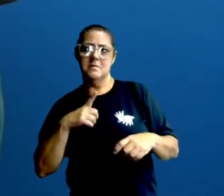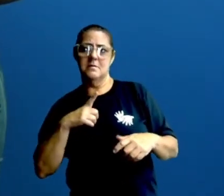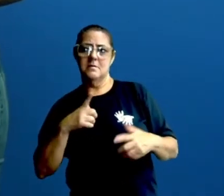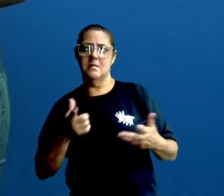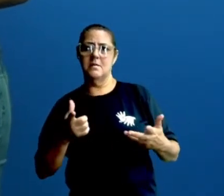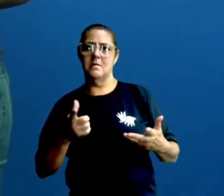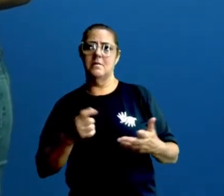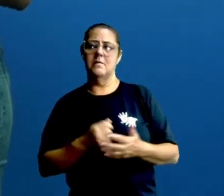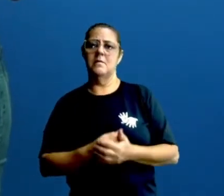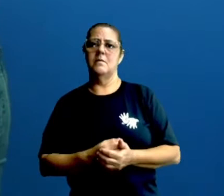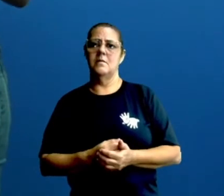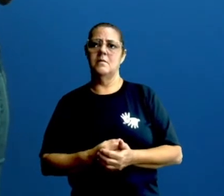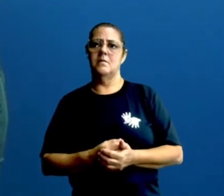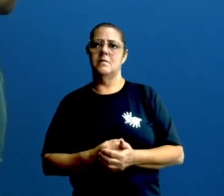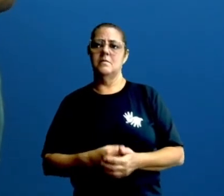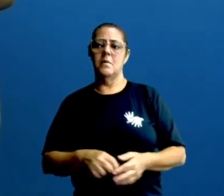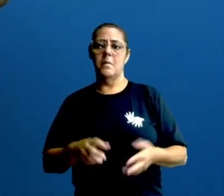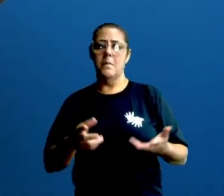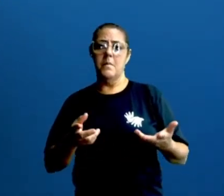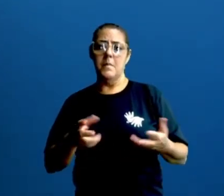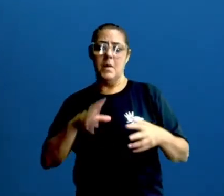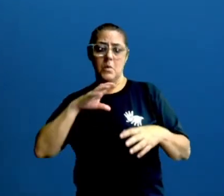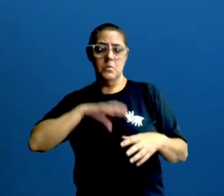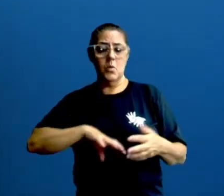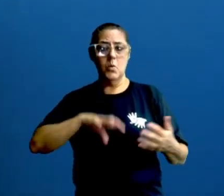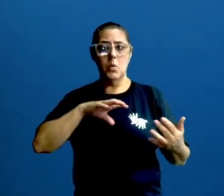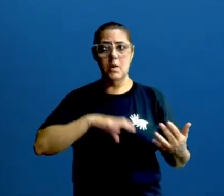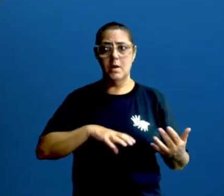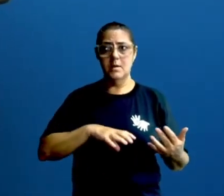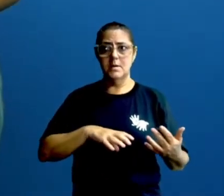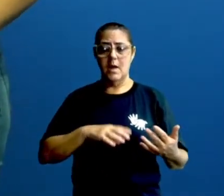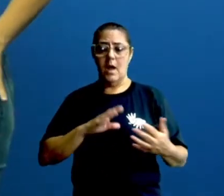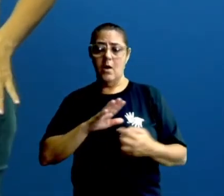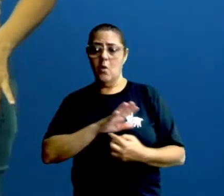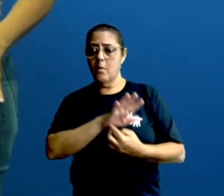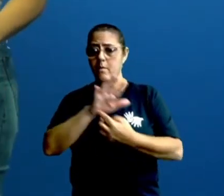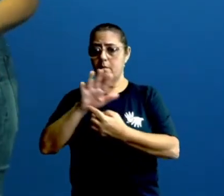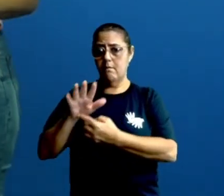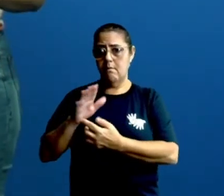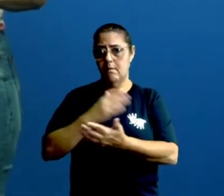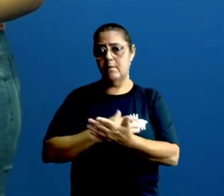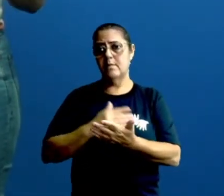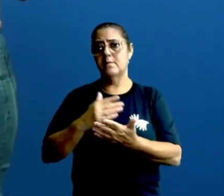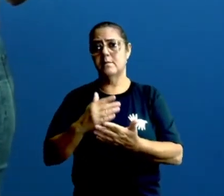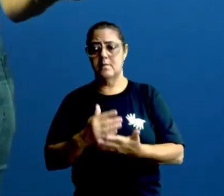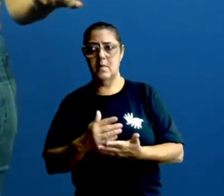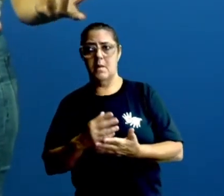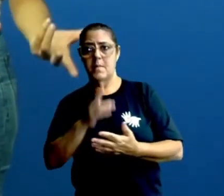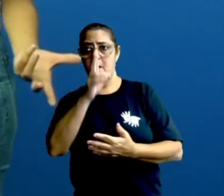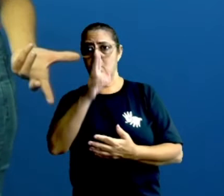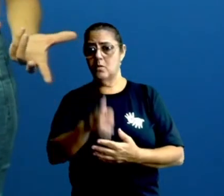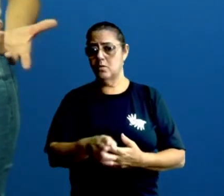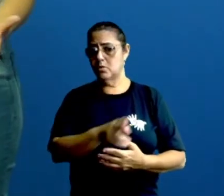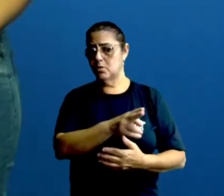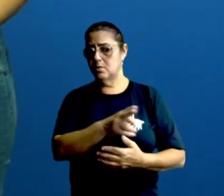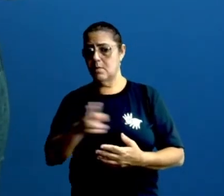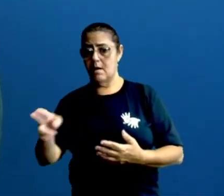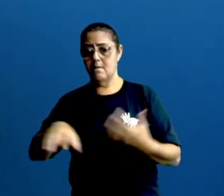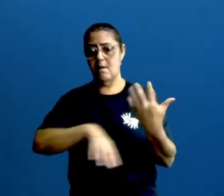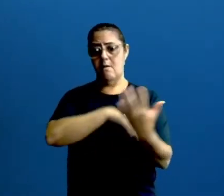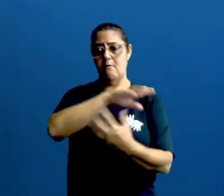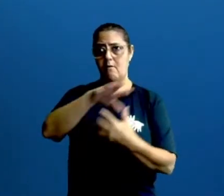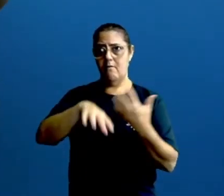crivo administrativo português, começava a se rebelar. E os padres, por isso a Revolução dos